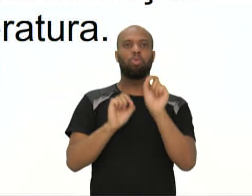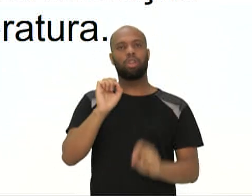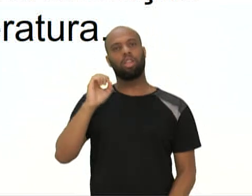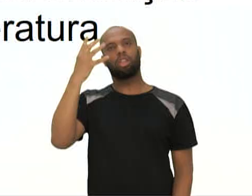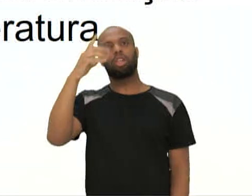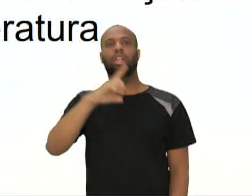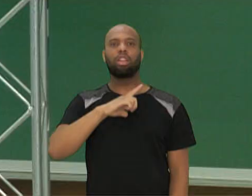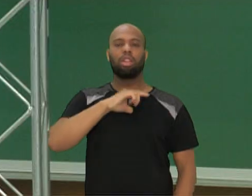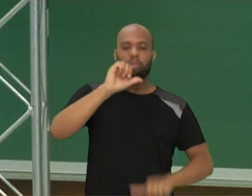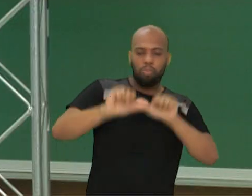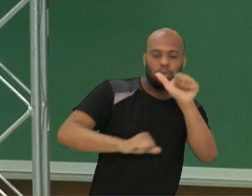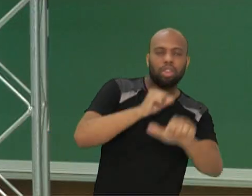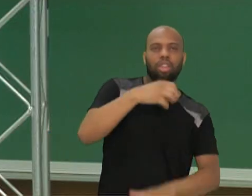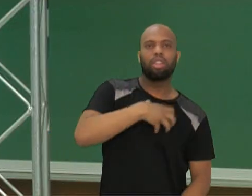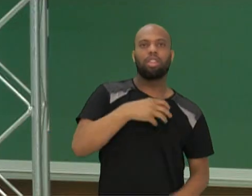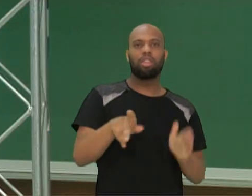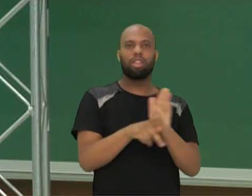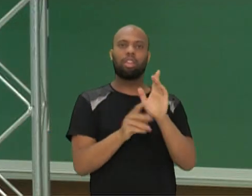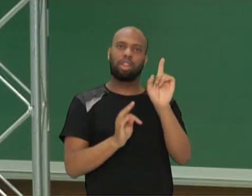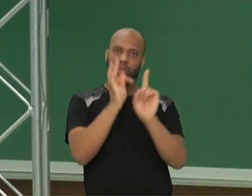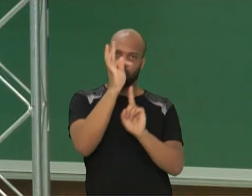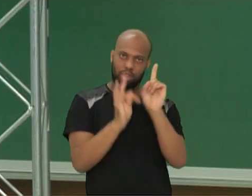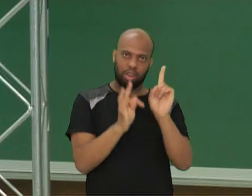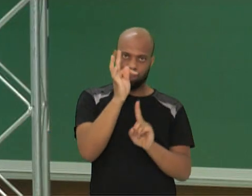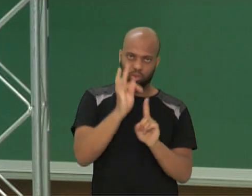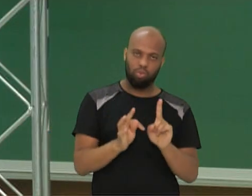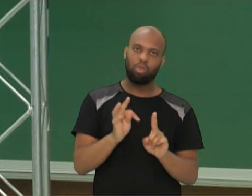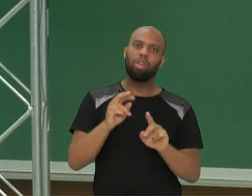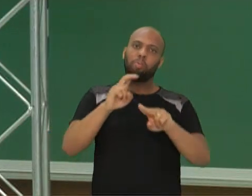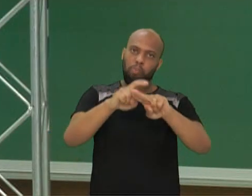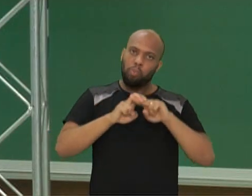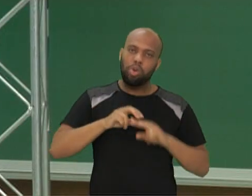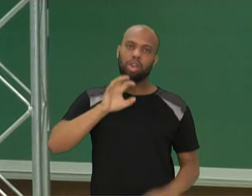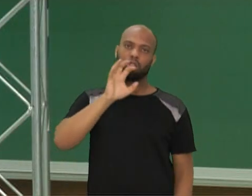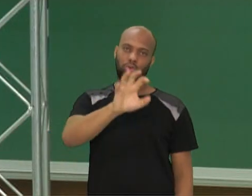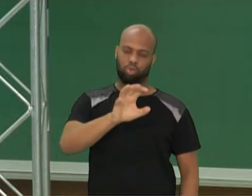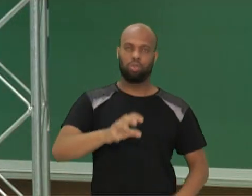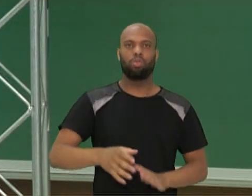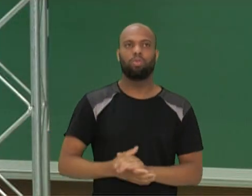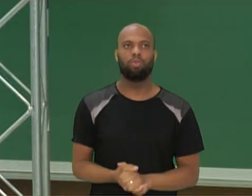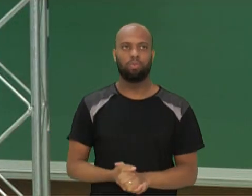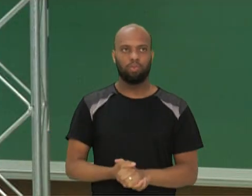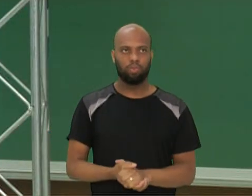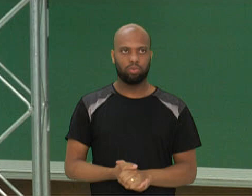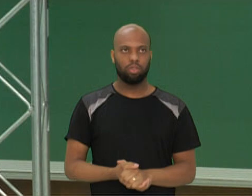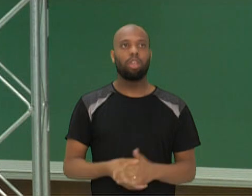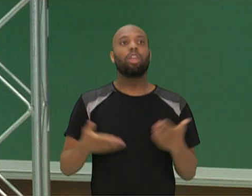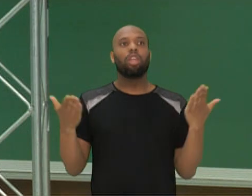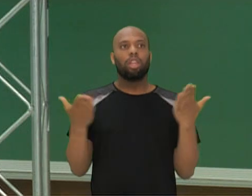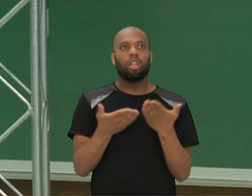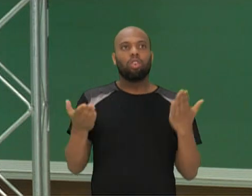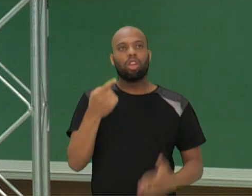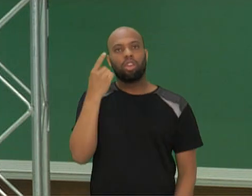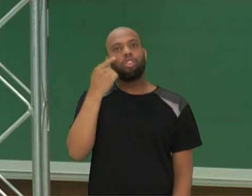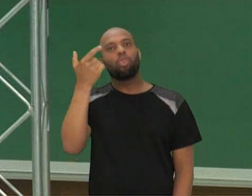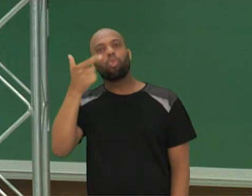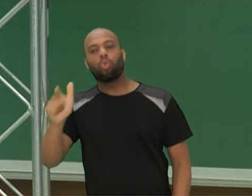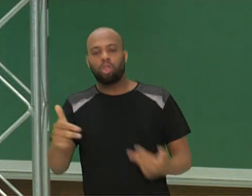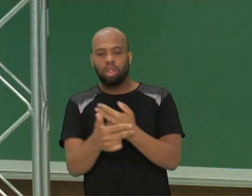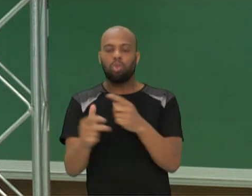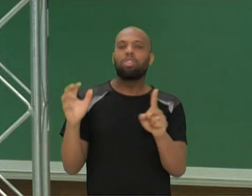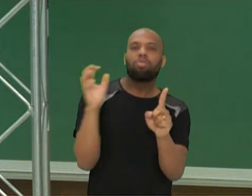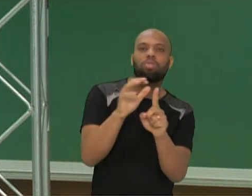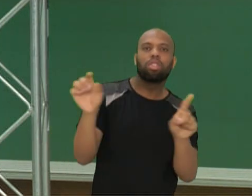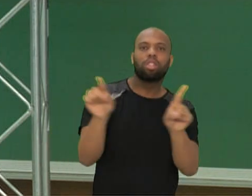uma alteração nas condições de temperatura em função da inversão térmica. E agora aqui, ó, outro agravante da